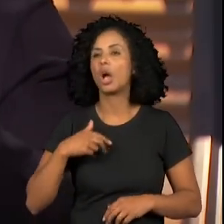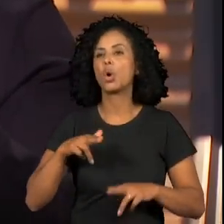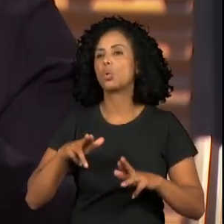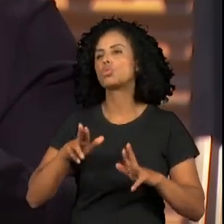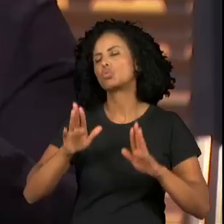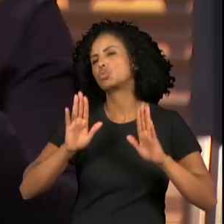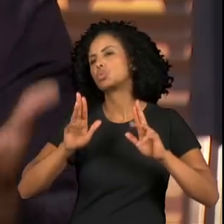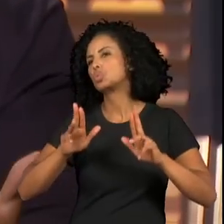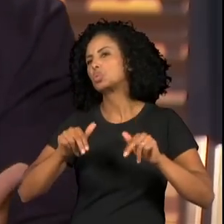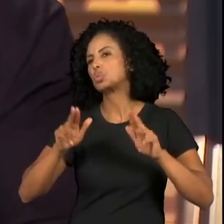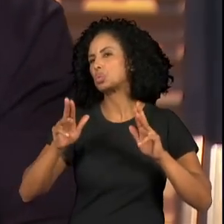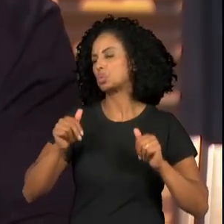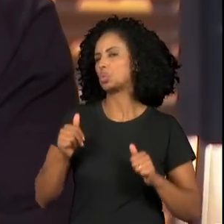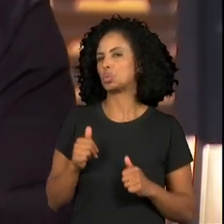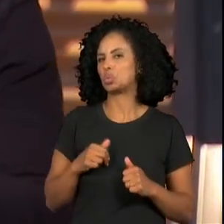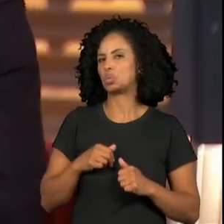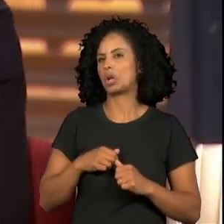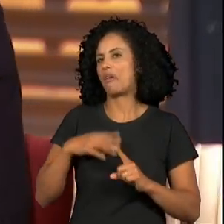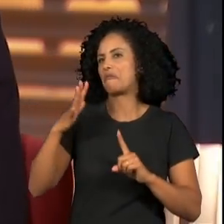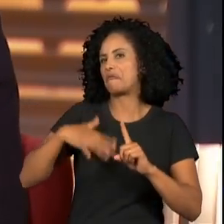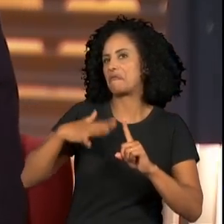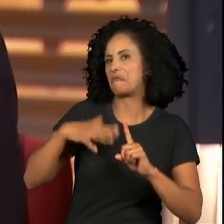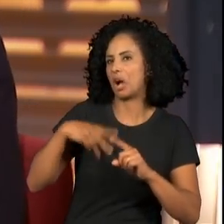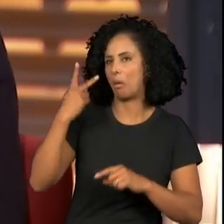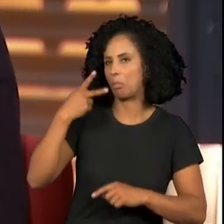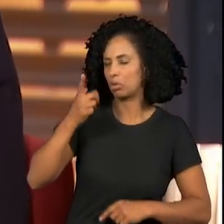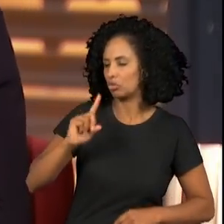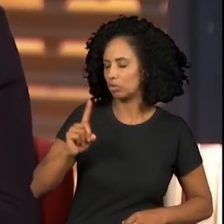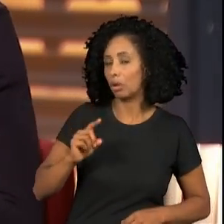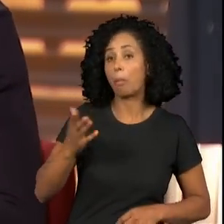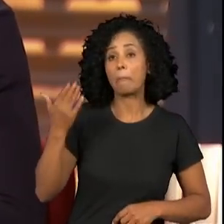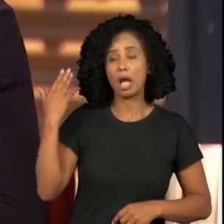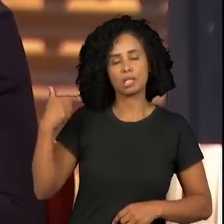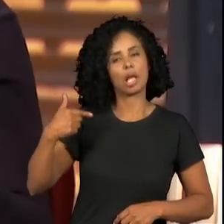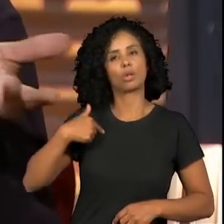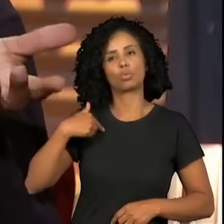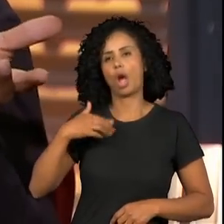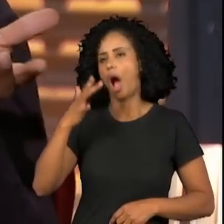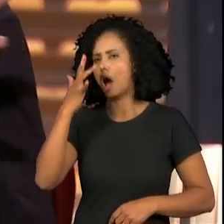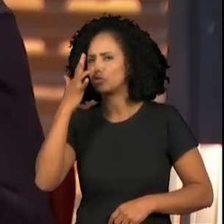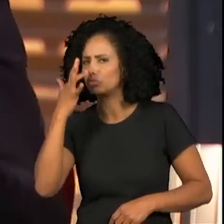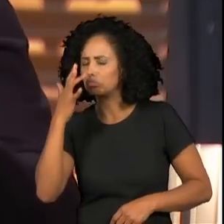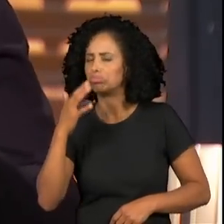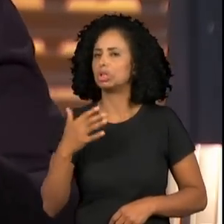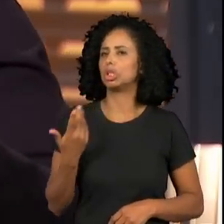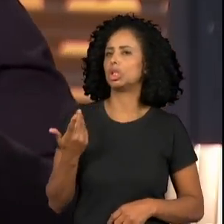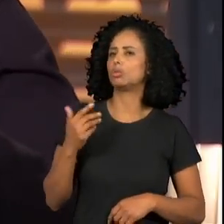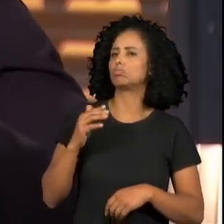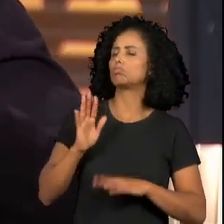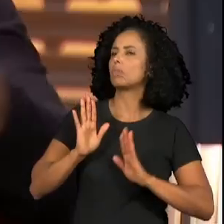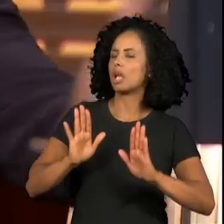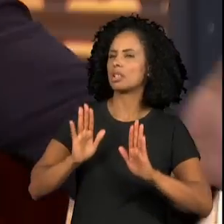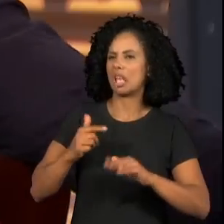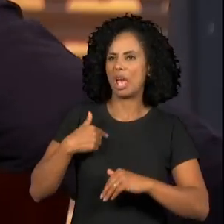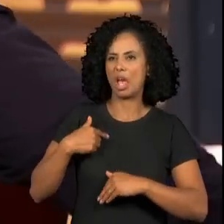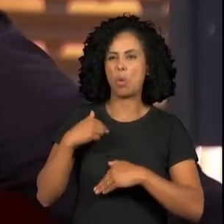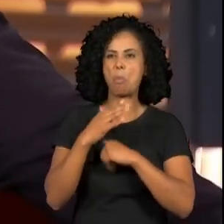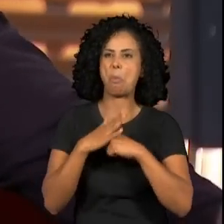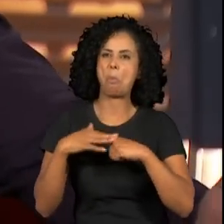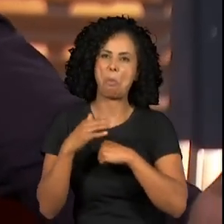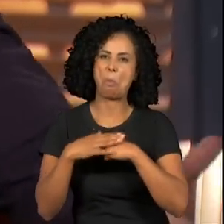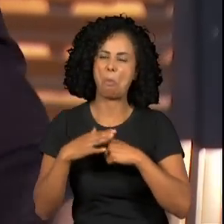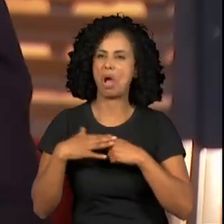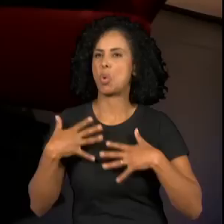que eu já conversei, tem alguns que eu já admirei no passado, mas não tem político assim que eu me orgulho de